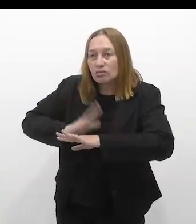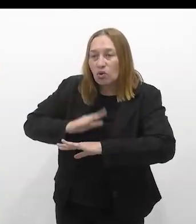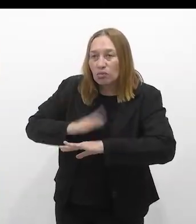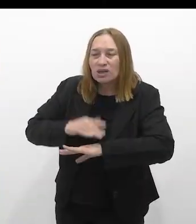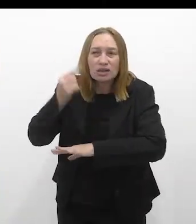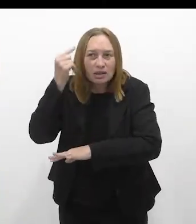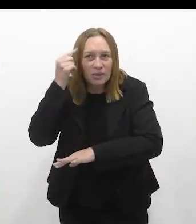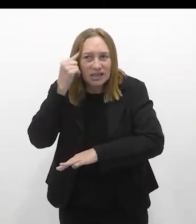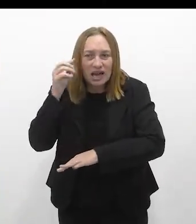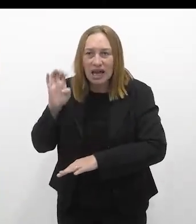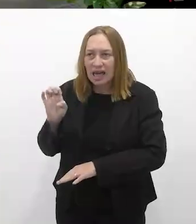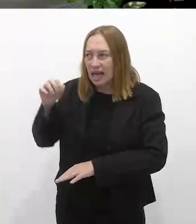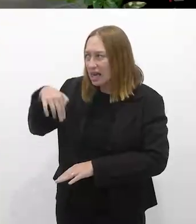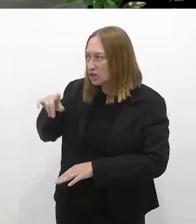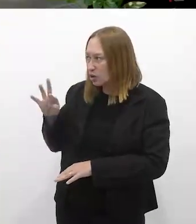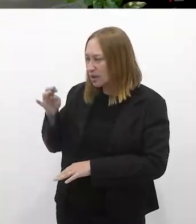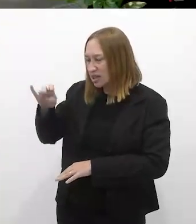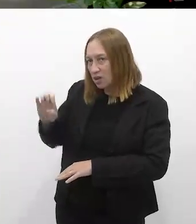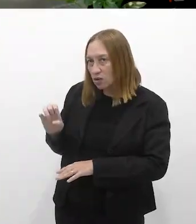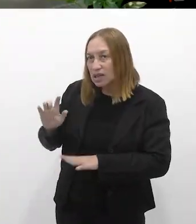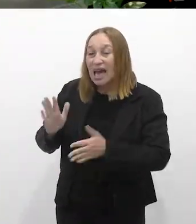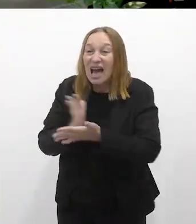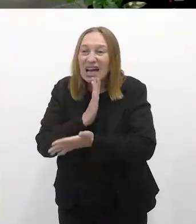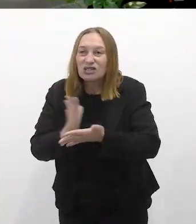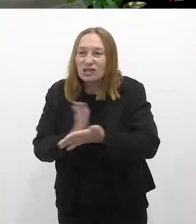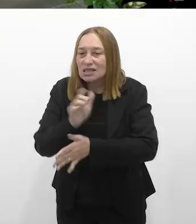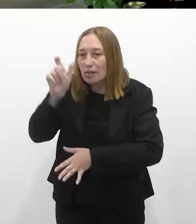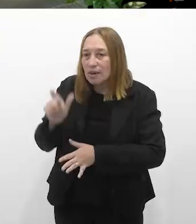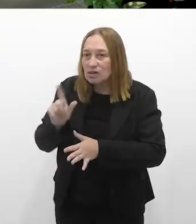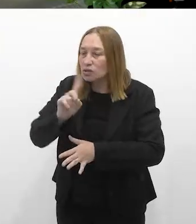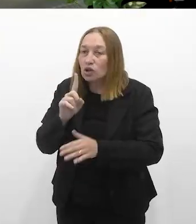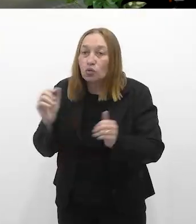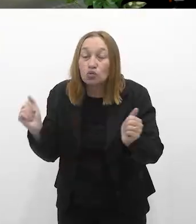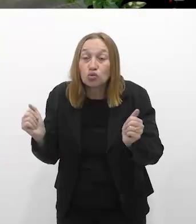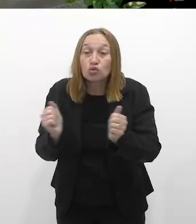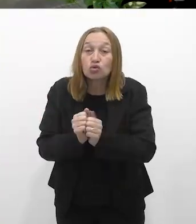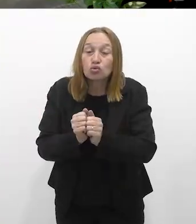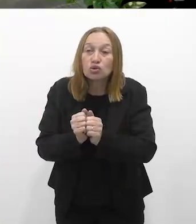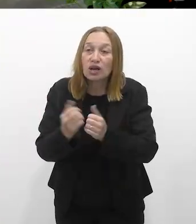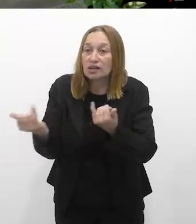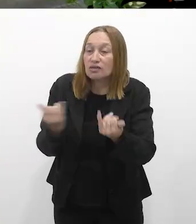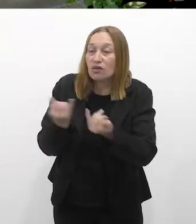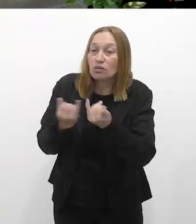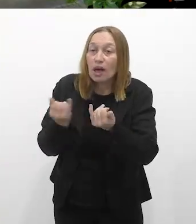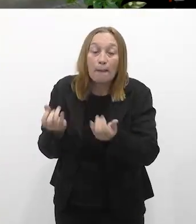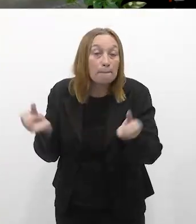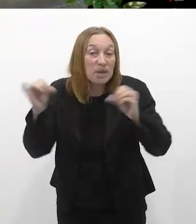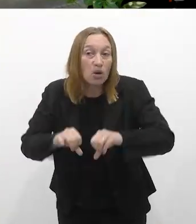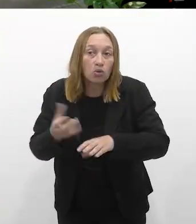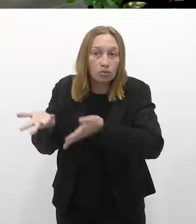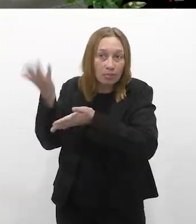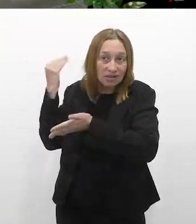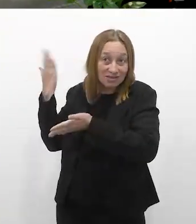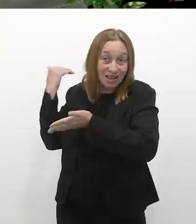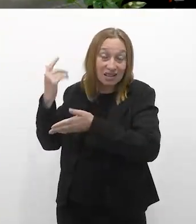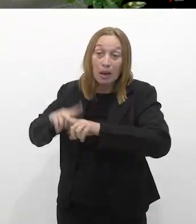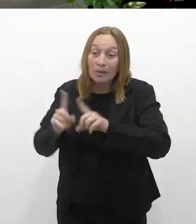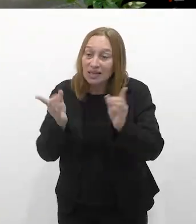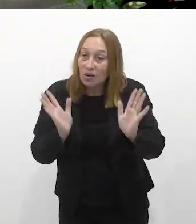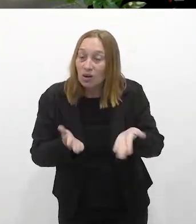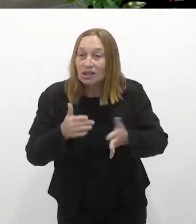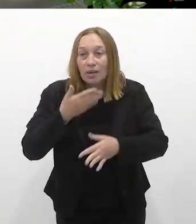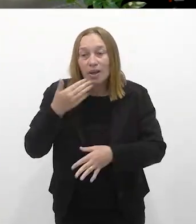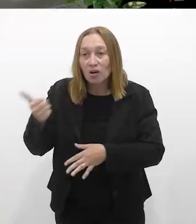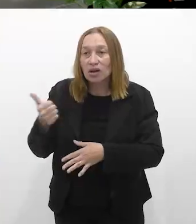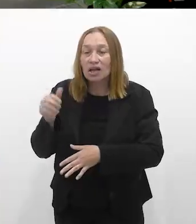nesse quadro eu tenho que pensar em endometriose. Então, às vezes a pessoa não junta os pontos. Isso era pior lá atrás, está melhorando agora